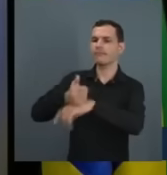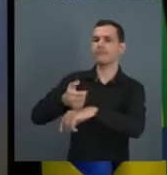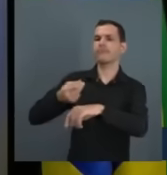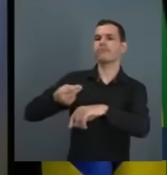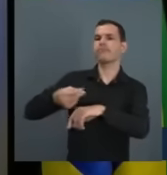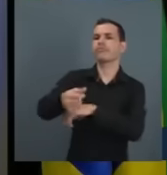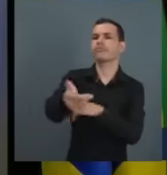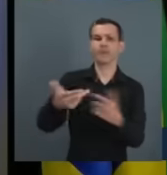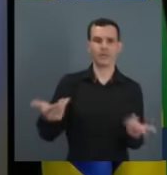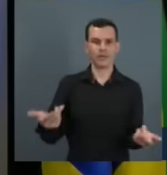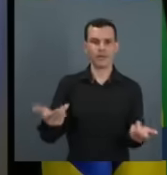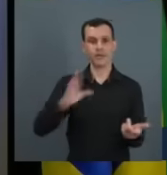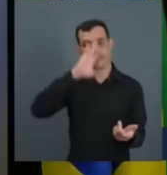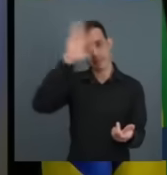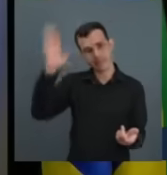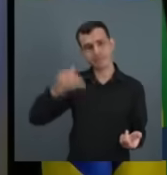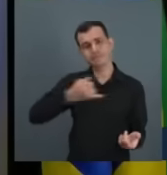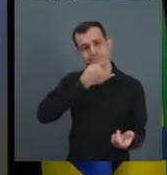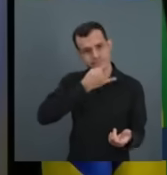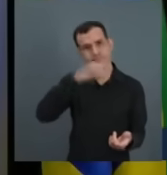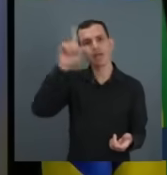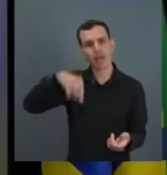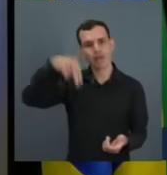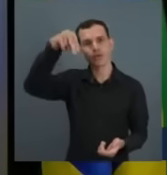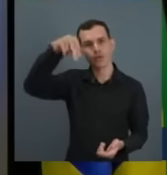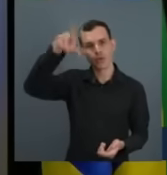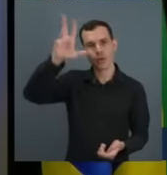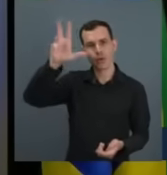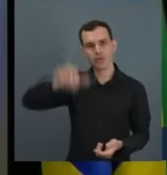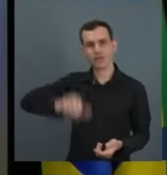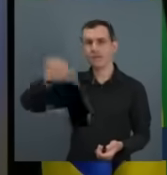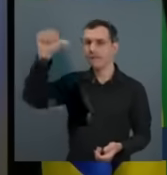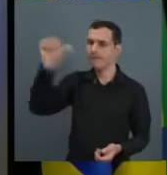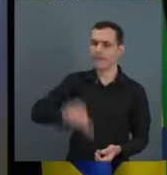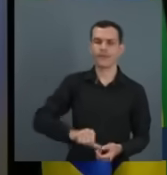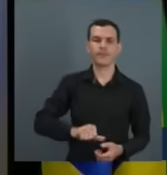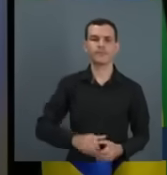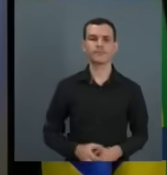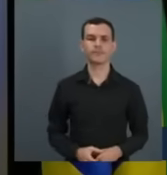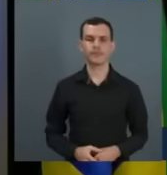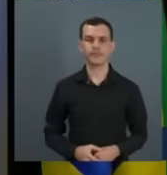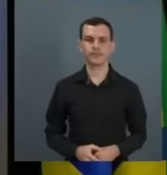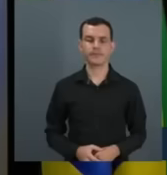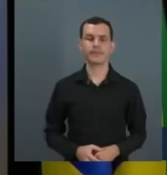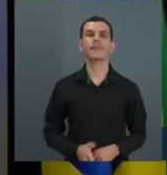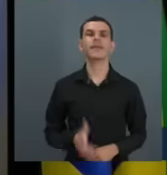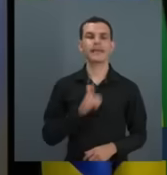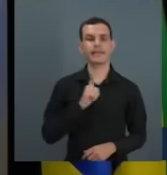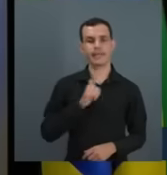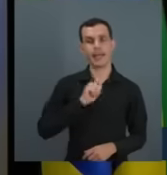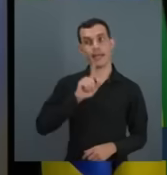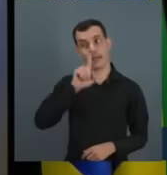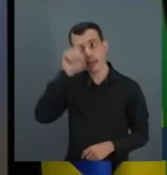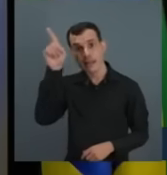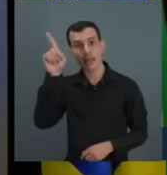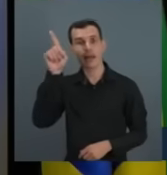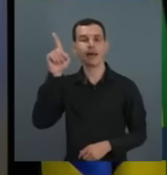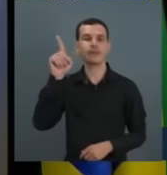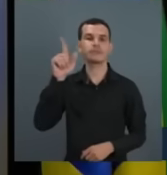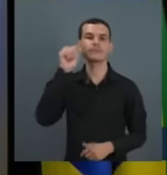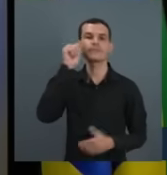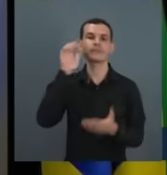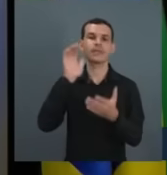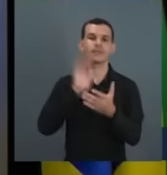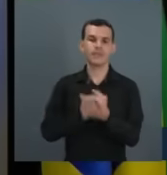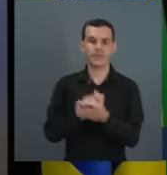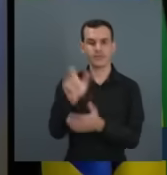se predomina isso de forma mais forte, né? Nós temos lá a esposa